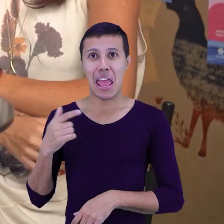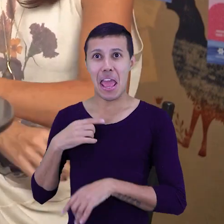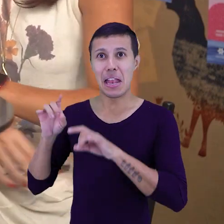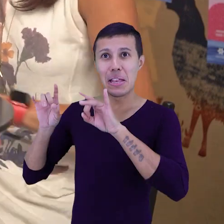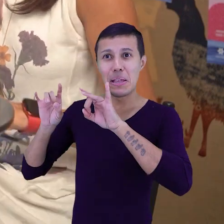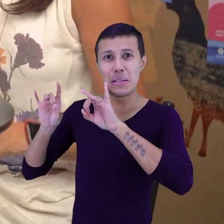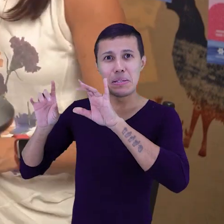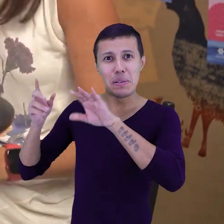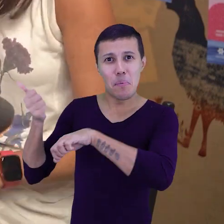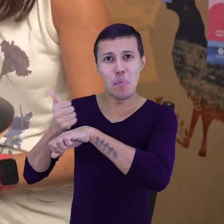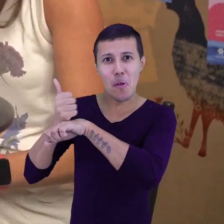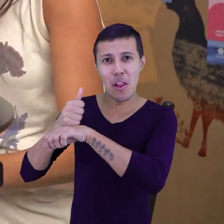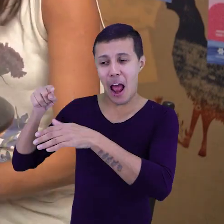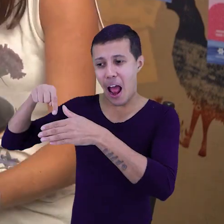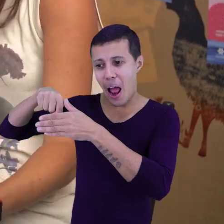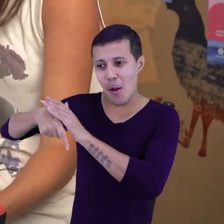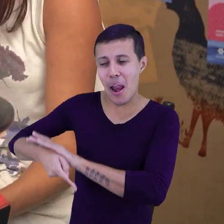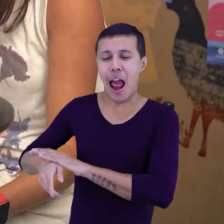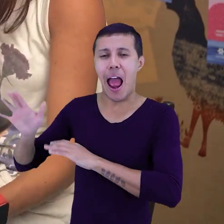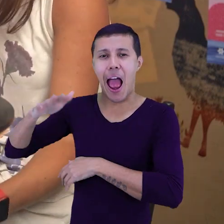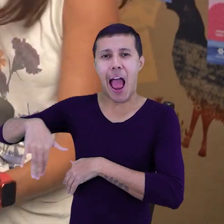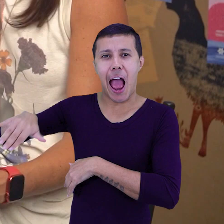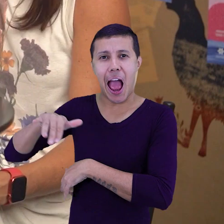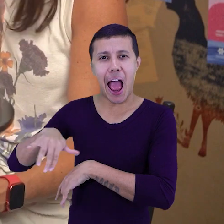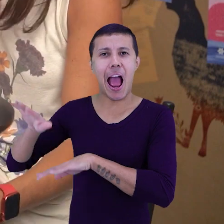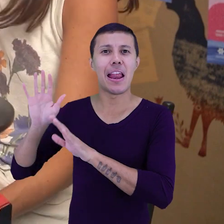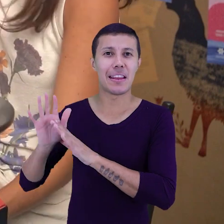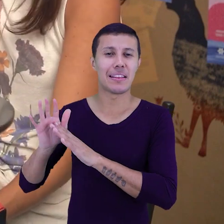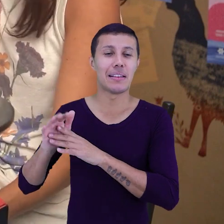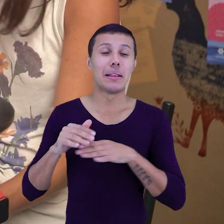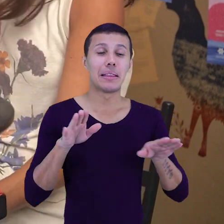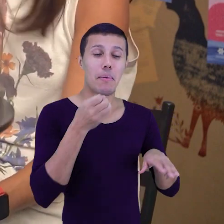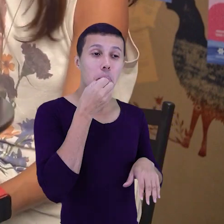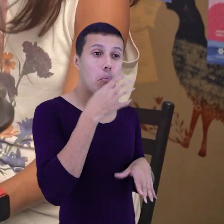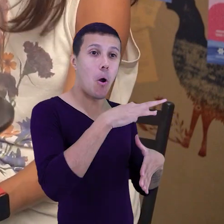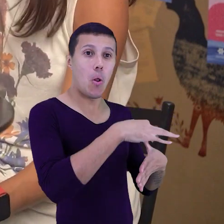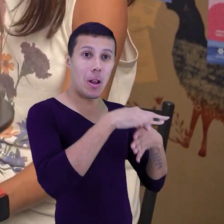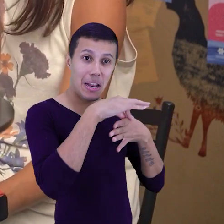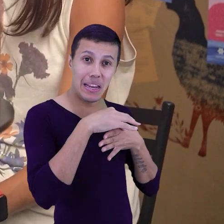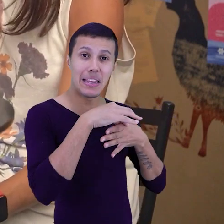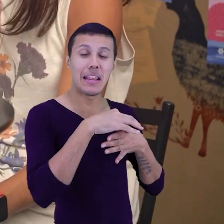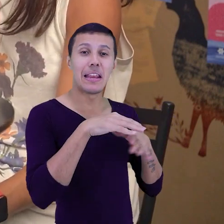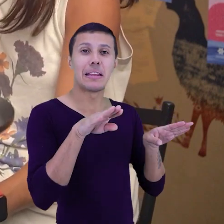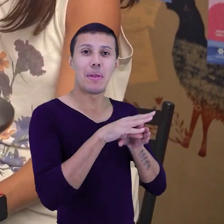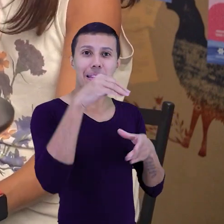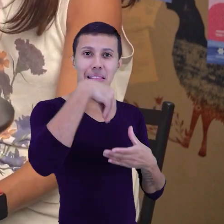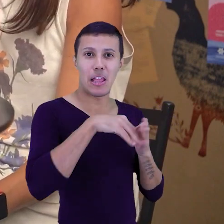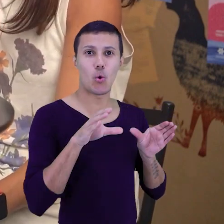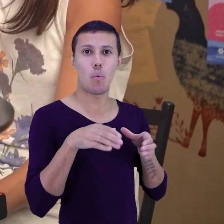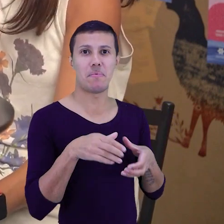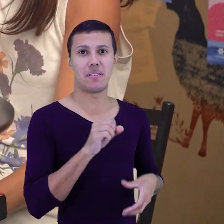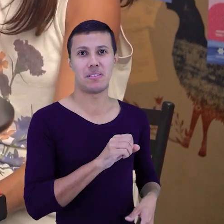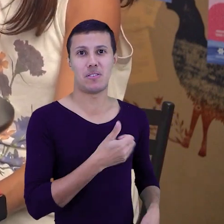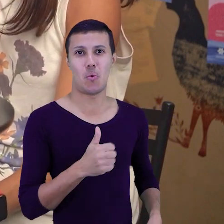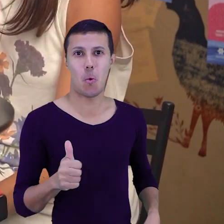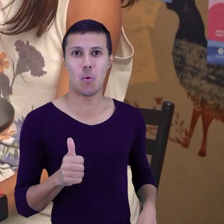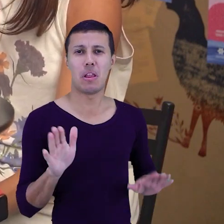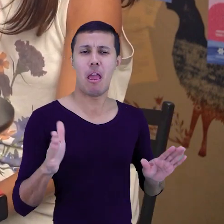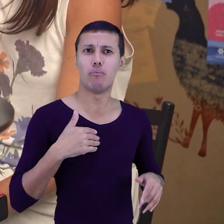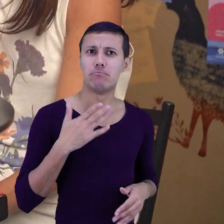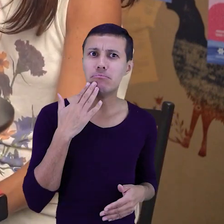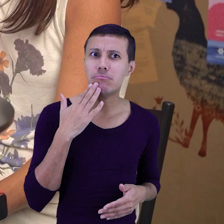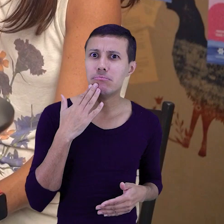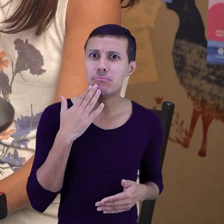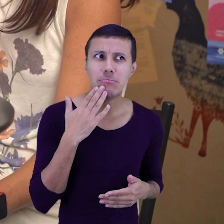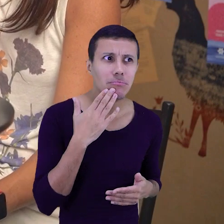um dos grandes especialistas em comunidades. E super líder também, community leader da 011. E aí, quando eu conheci ele, eu